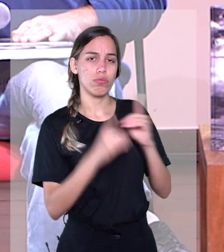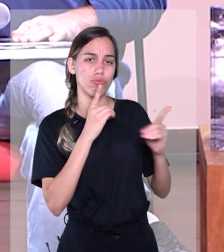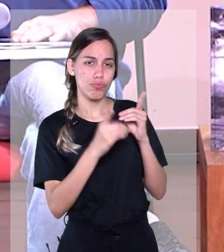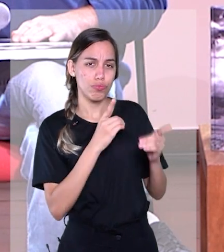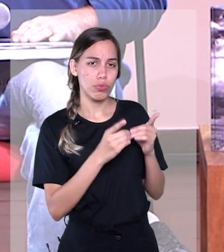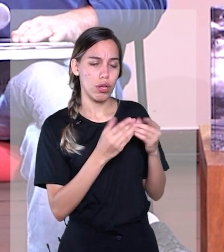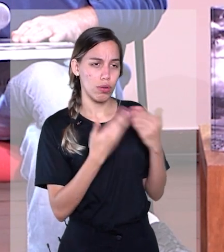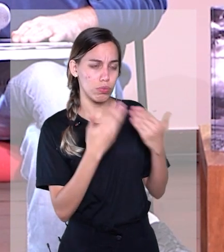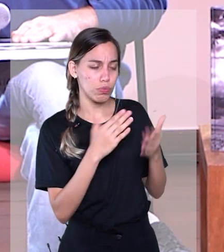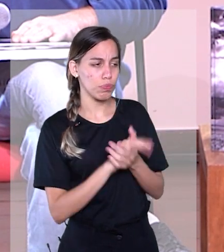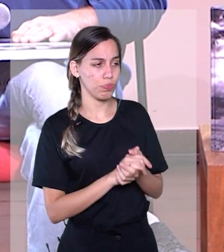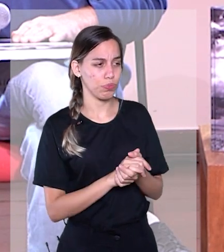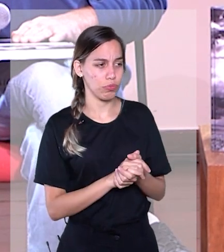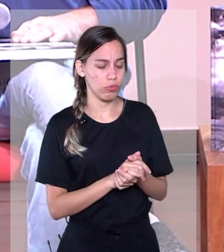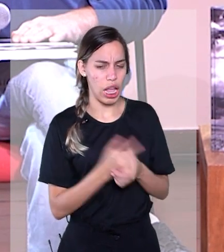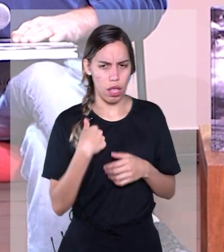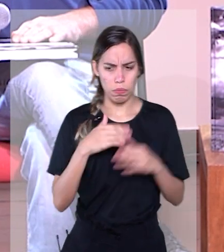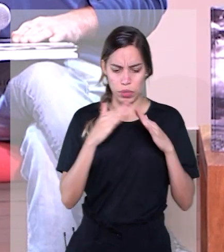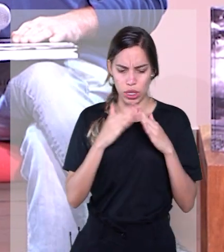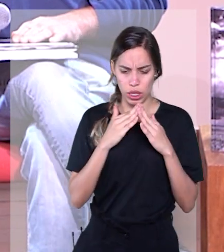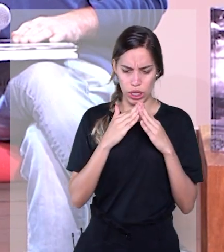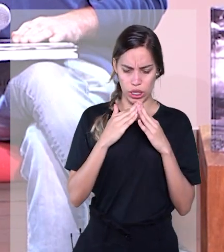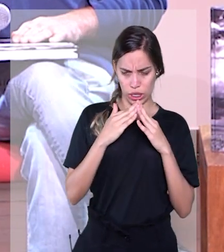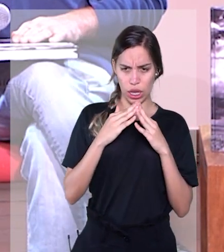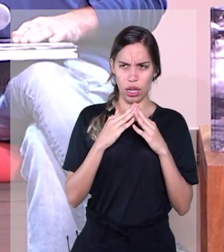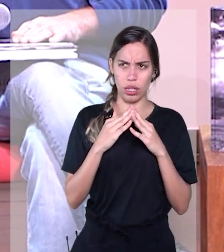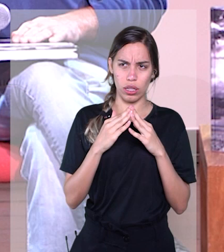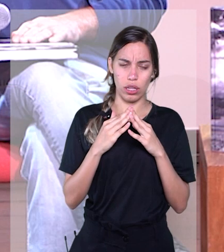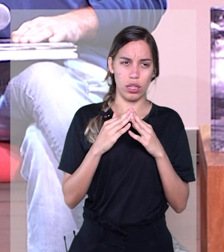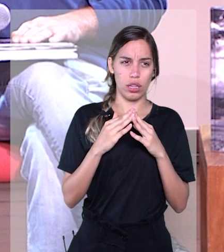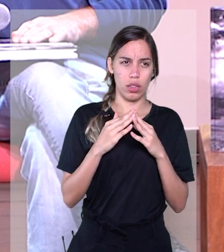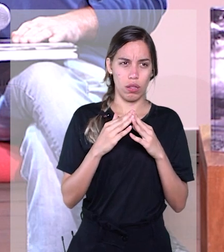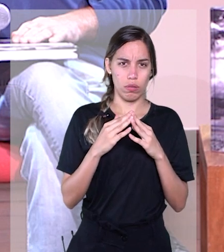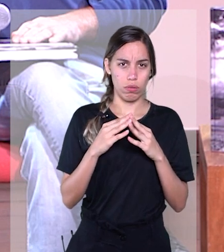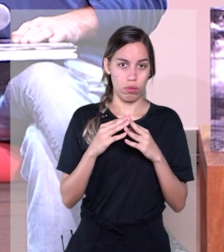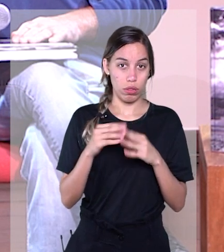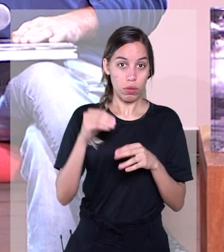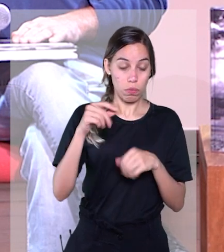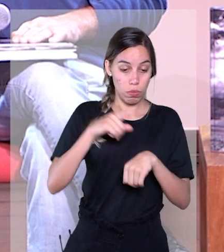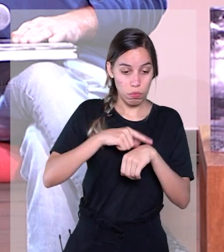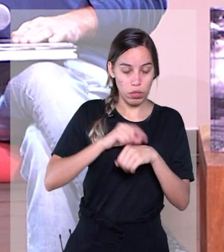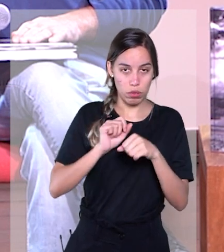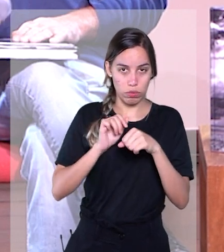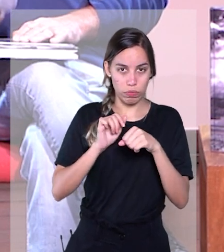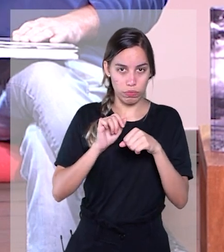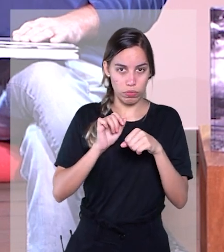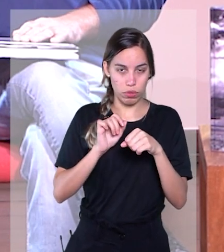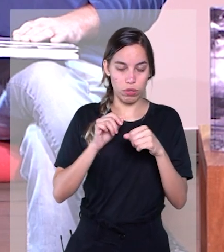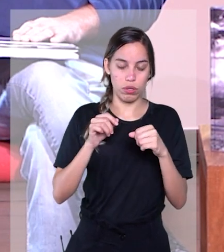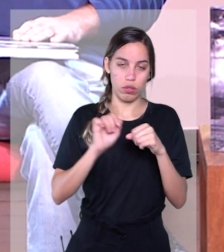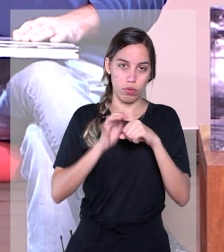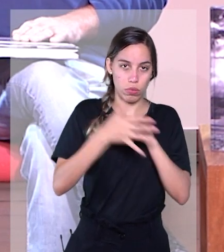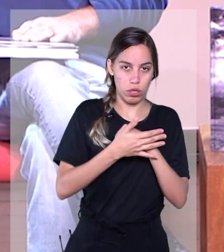eu estava em casa, em Lisboa, no meio da pandemia mesmo, assim, a gente estava realmente em casa, né? Era